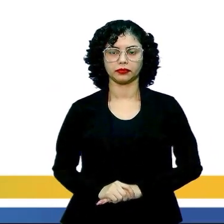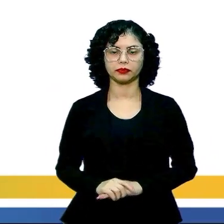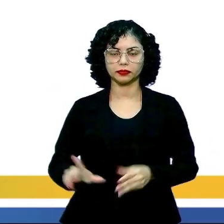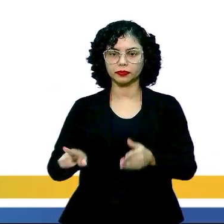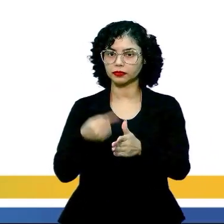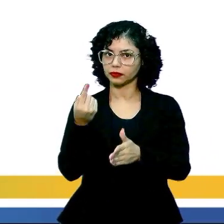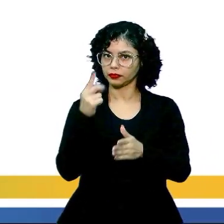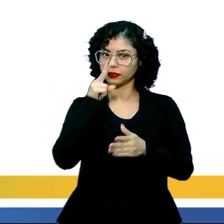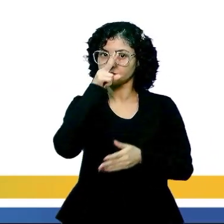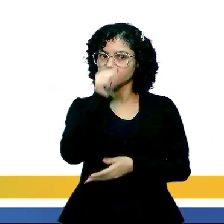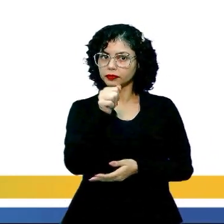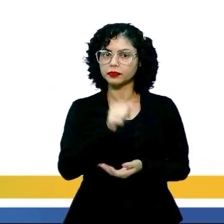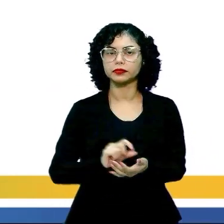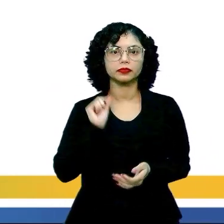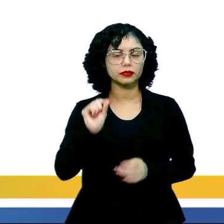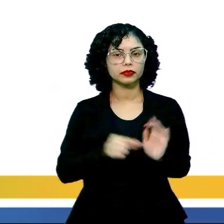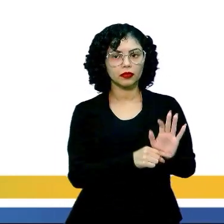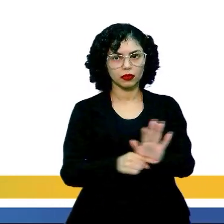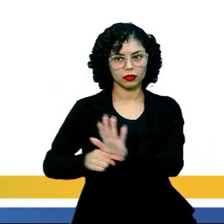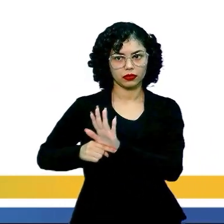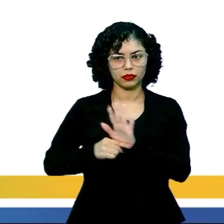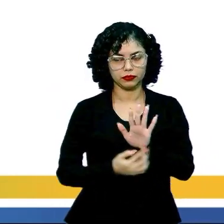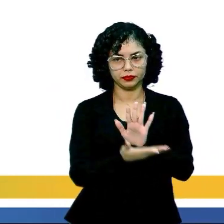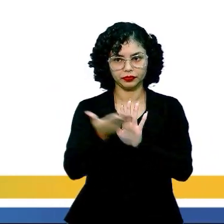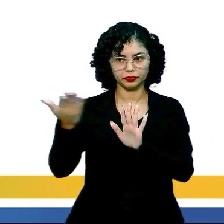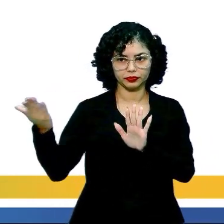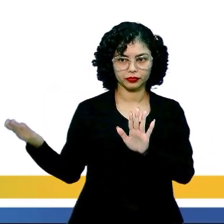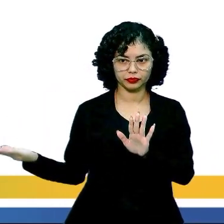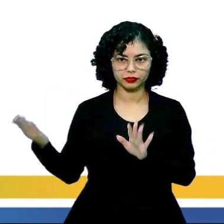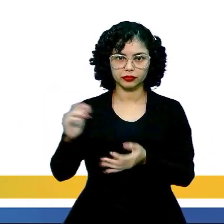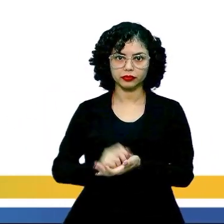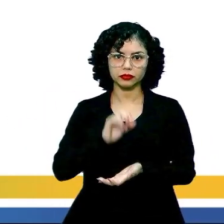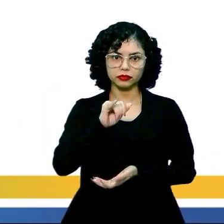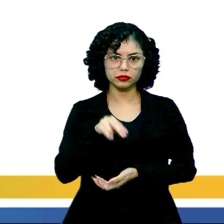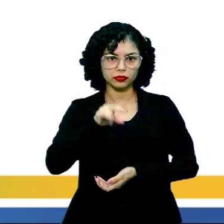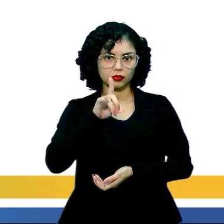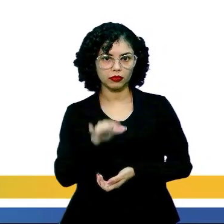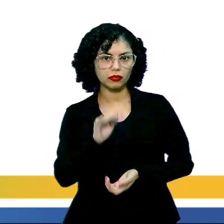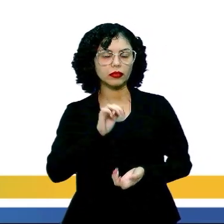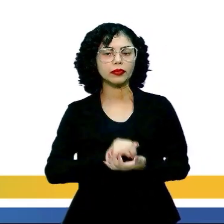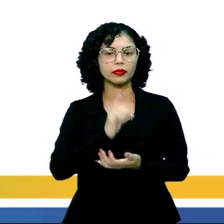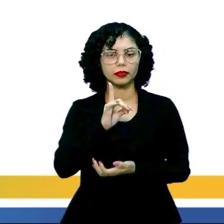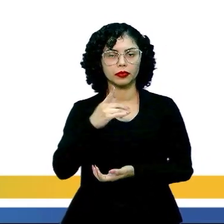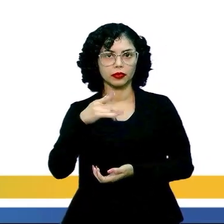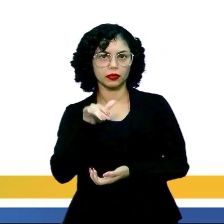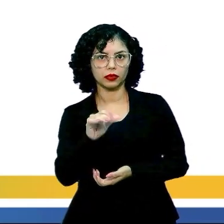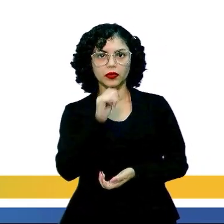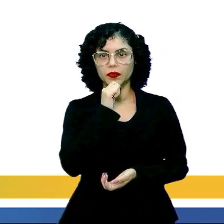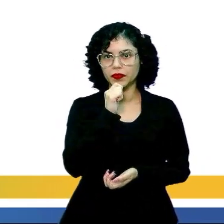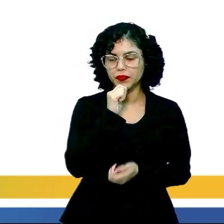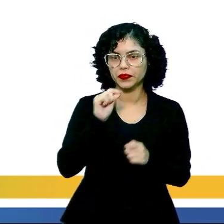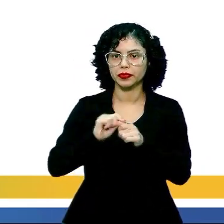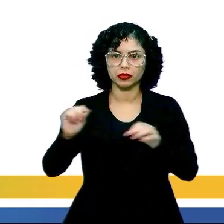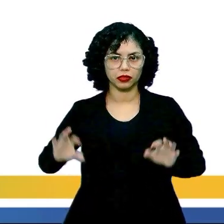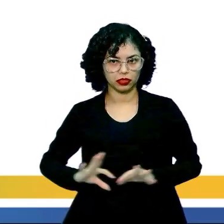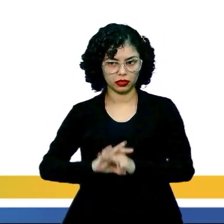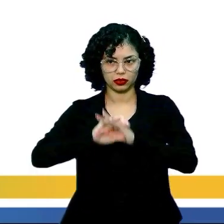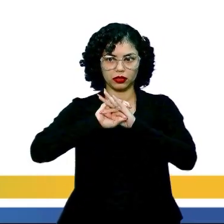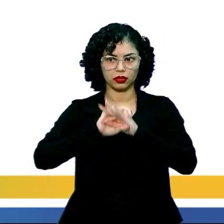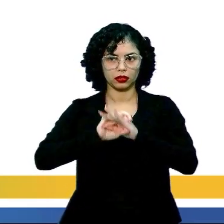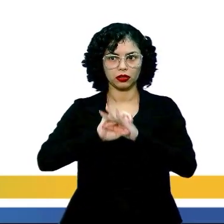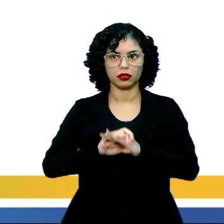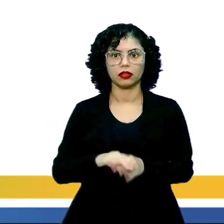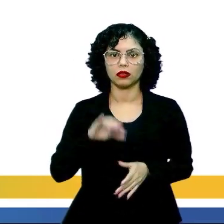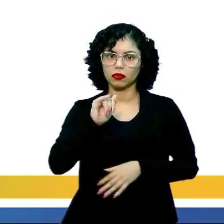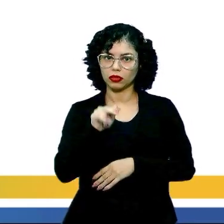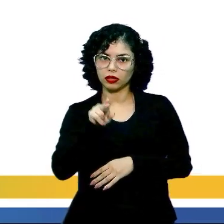Então, a primeira força, pessoal, que eu vou apresentar para vocês é a força íon-dipolo. Essa daí vai ser uma interação forte